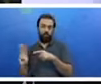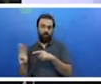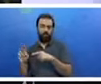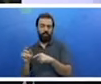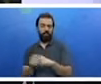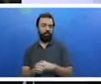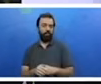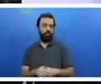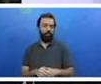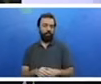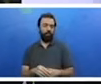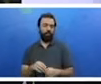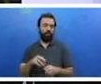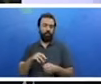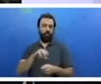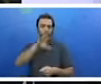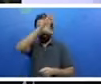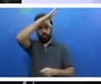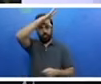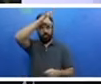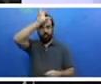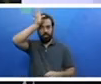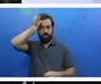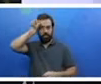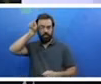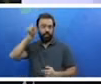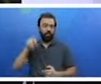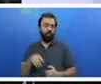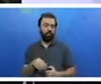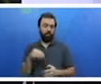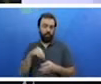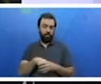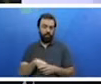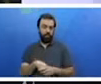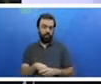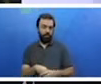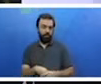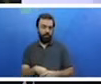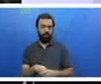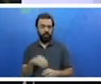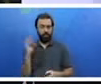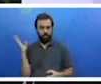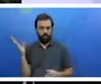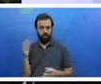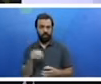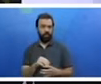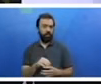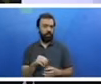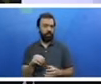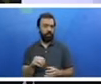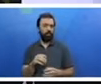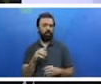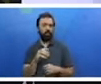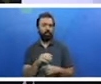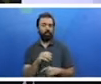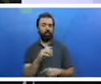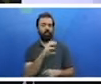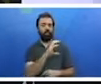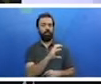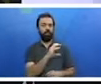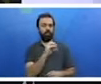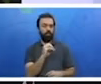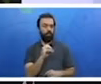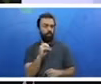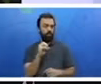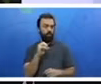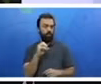presente nas bebidas gaseificadas. Ele é produzido pela reação do gás carbônico injetado nas bebidas e a